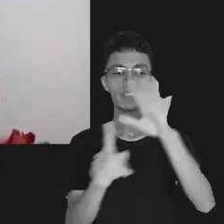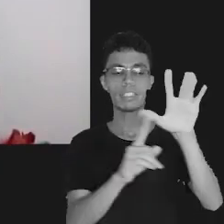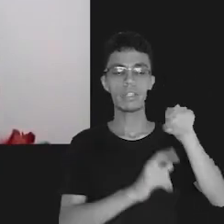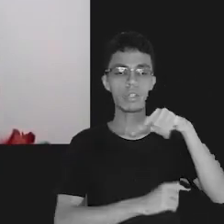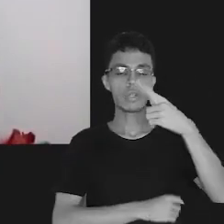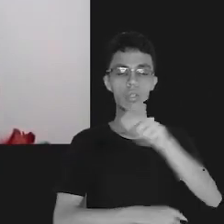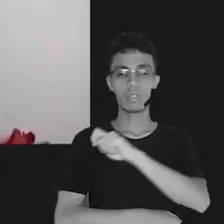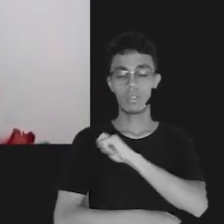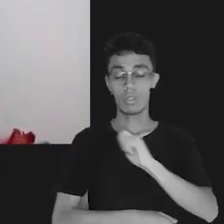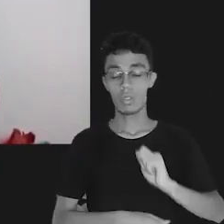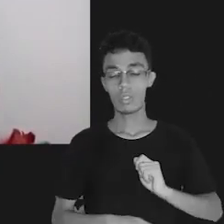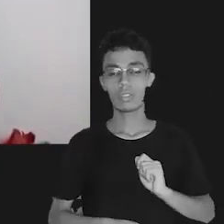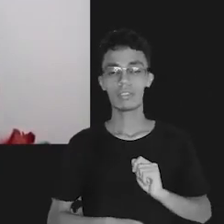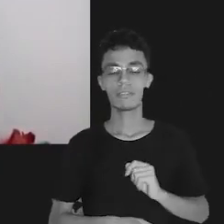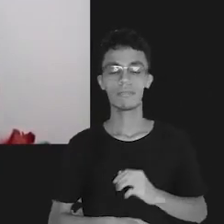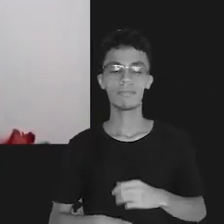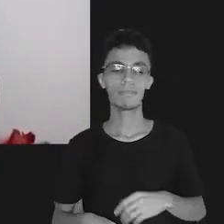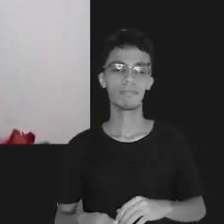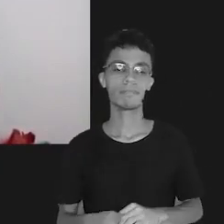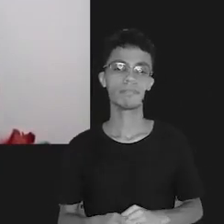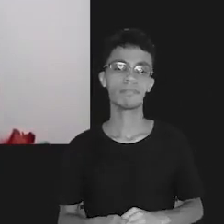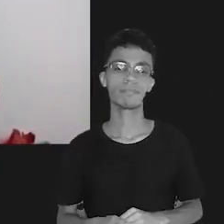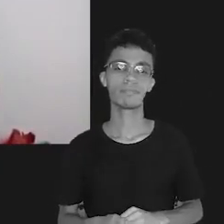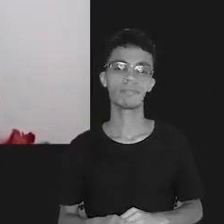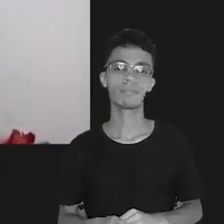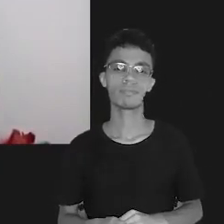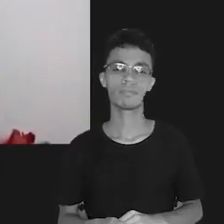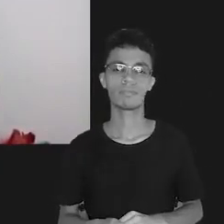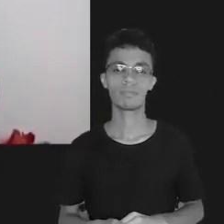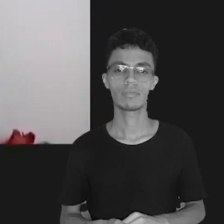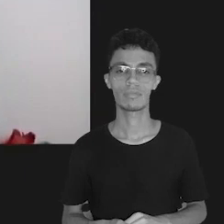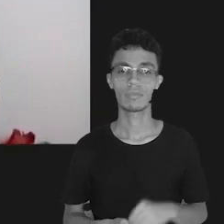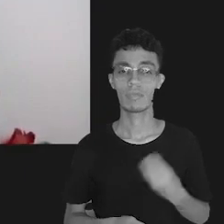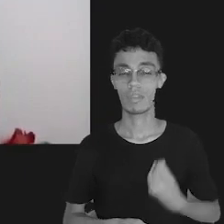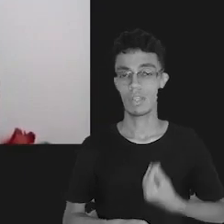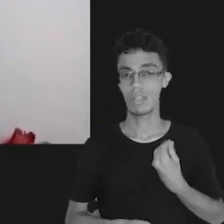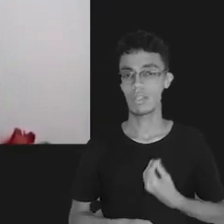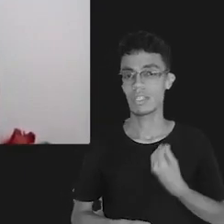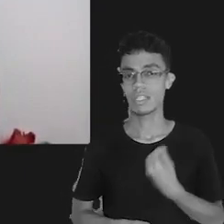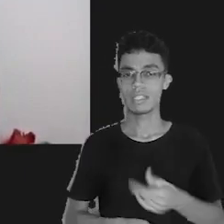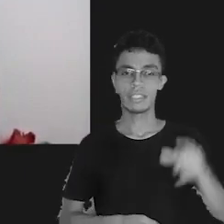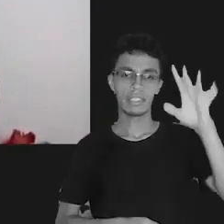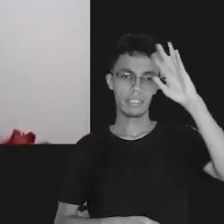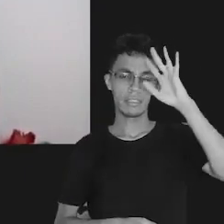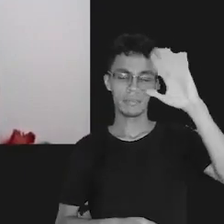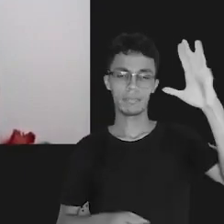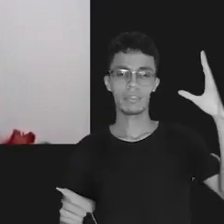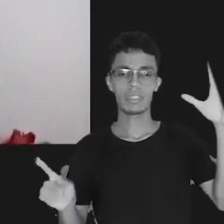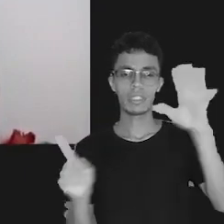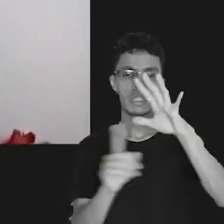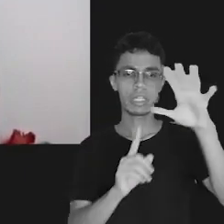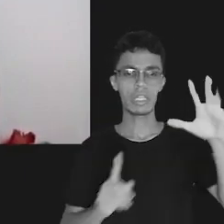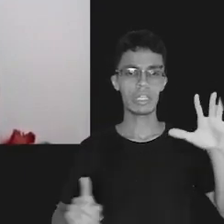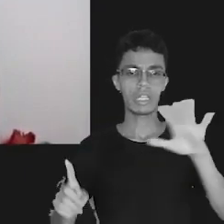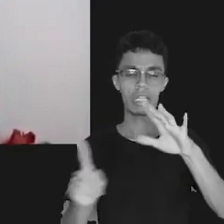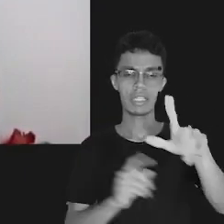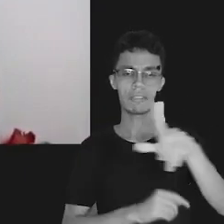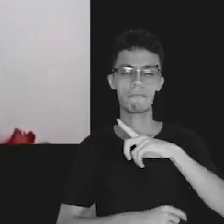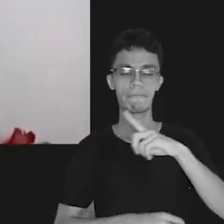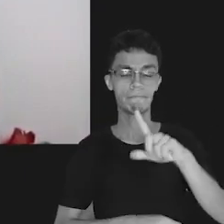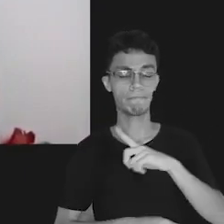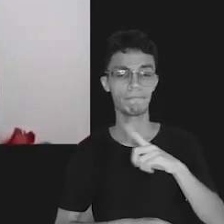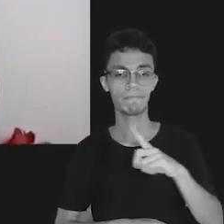autores, inclusive Lope de Vega, Calderón de la Barca, que A Vida é Sonho, né? A influência que esses caras